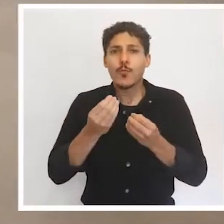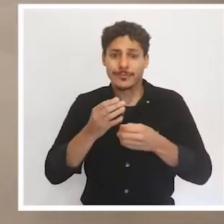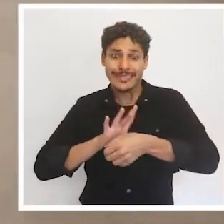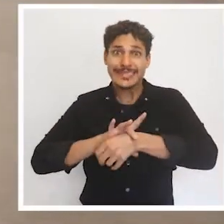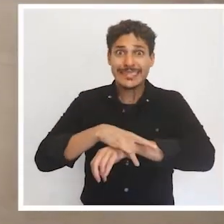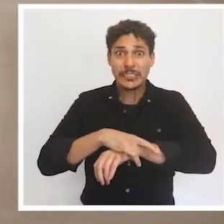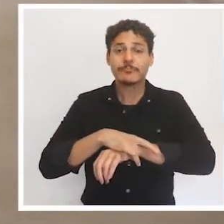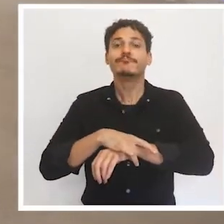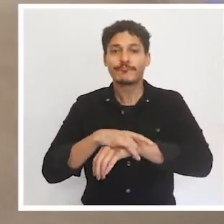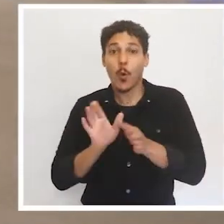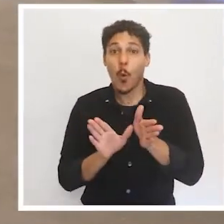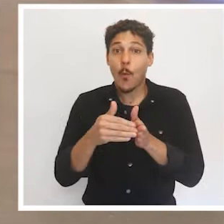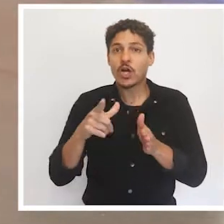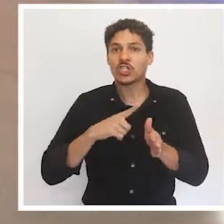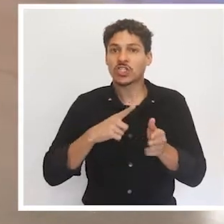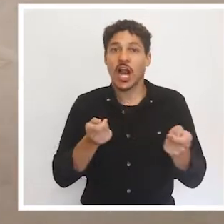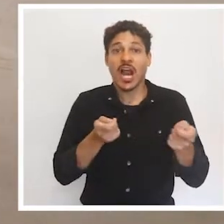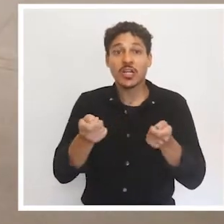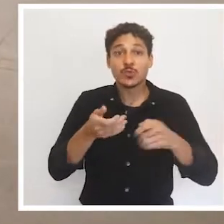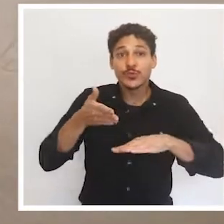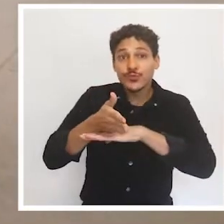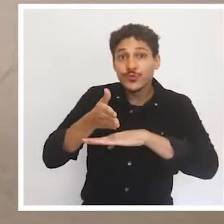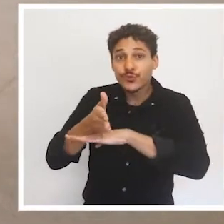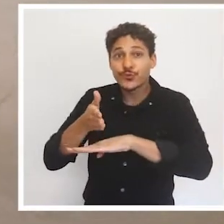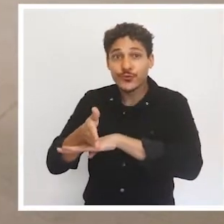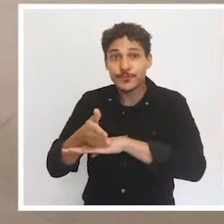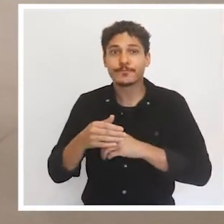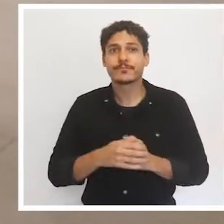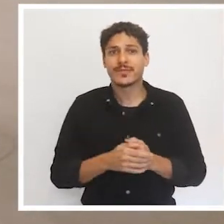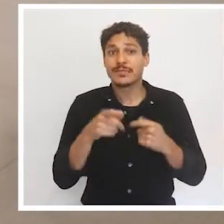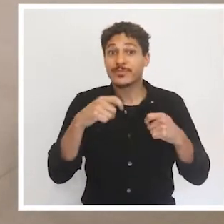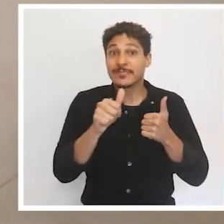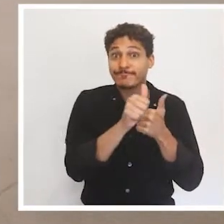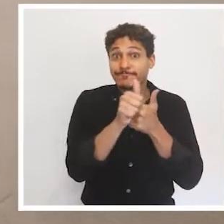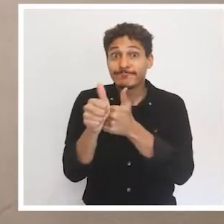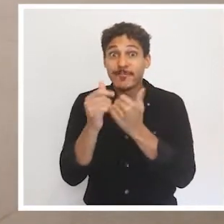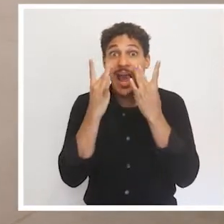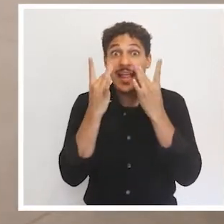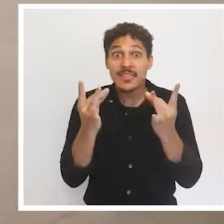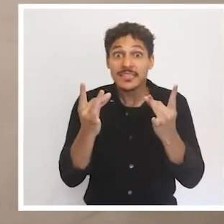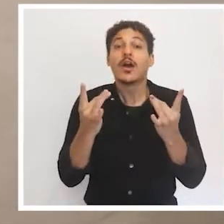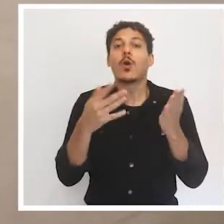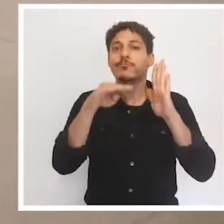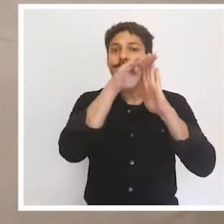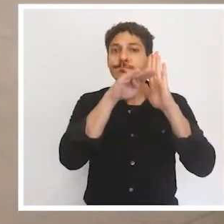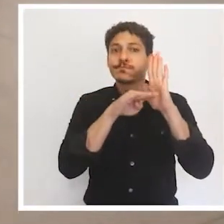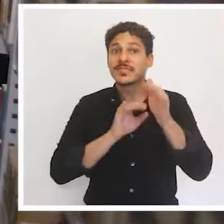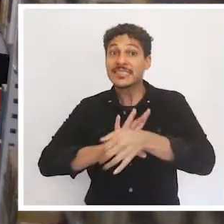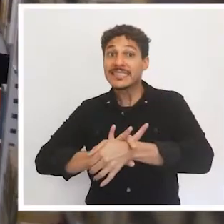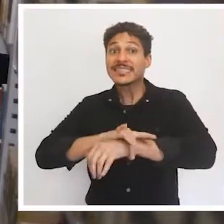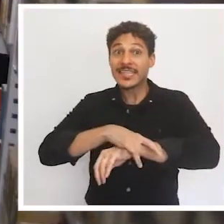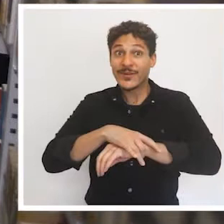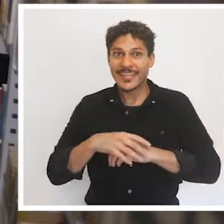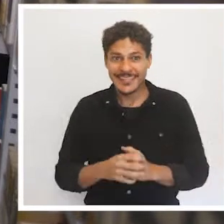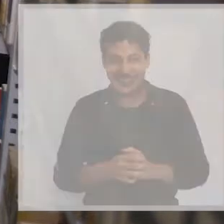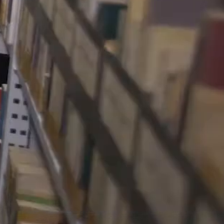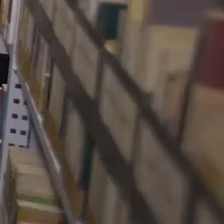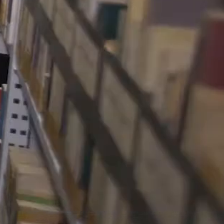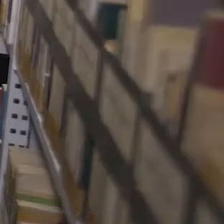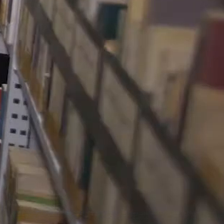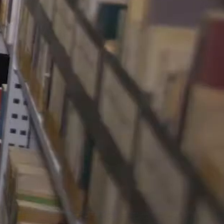Para sua segurança, o museu está com acesso controlado. Atente-se para seguir os protocolos de segurança.